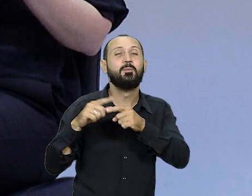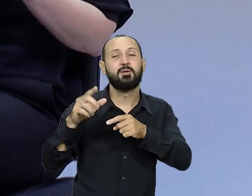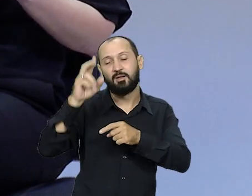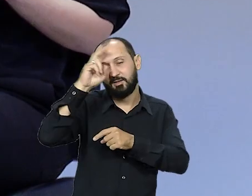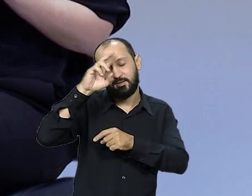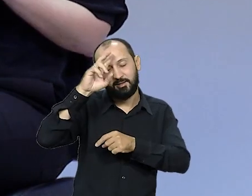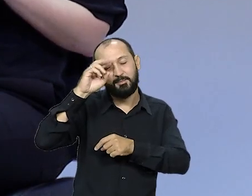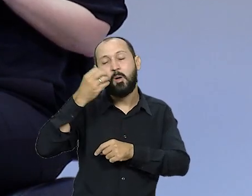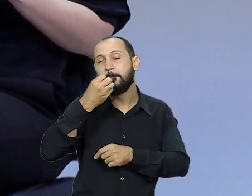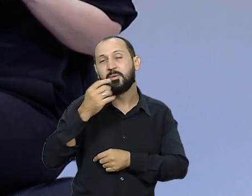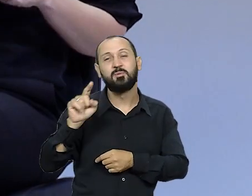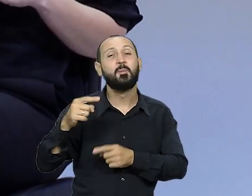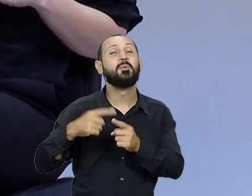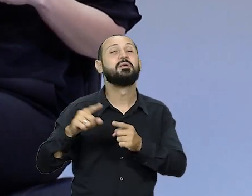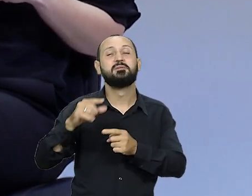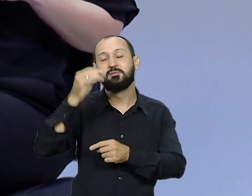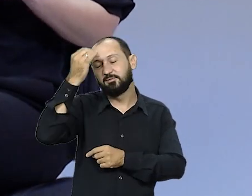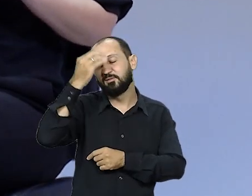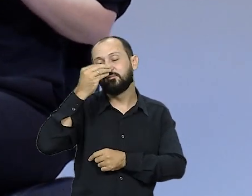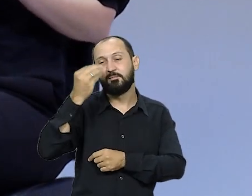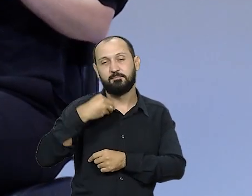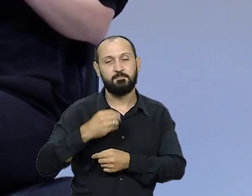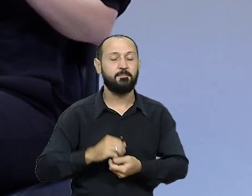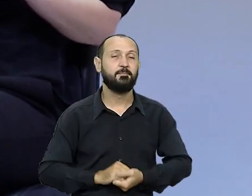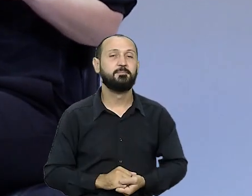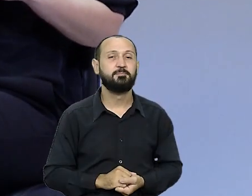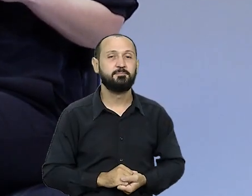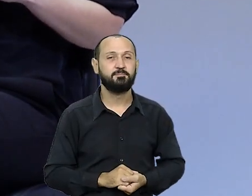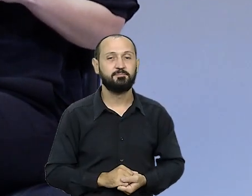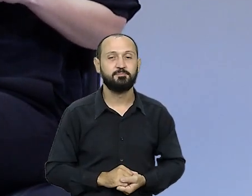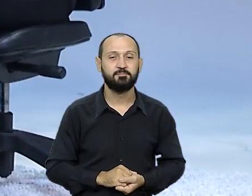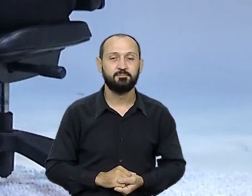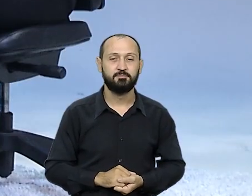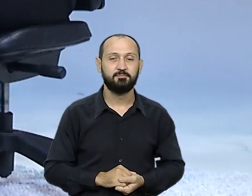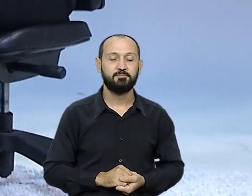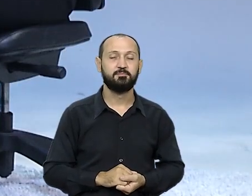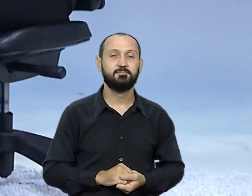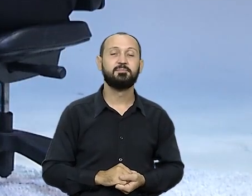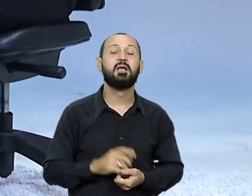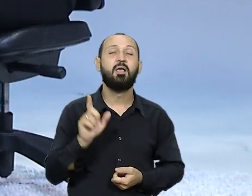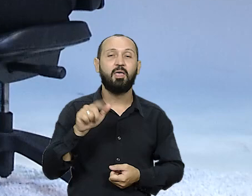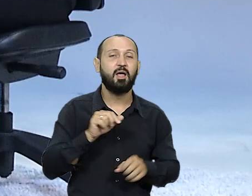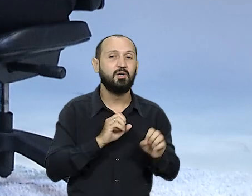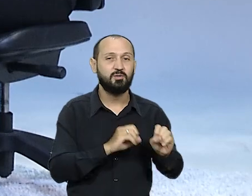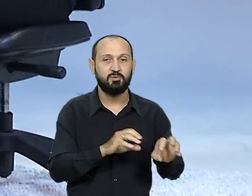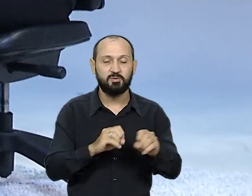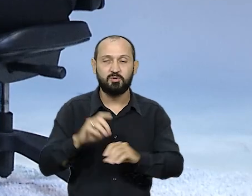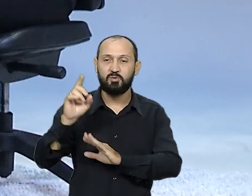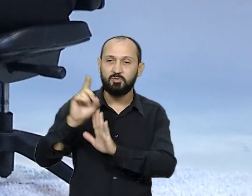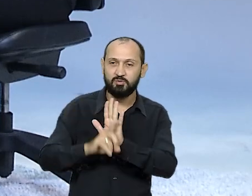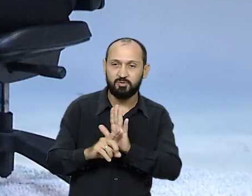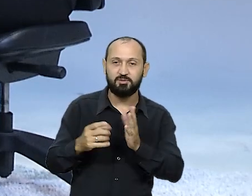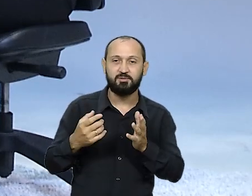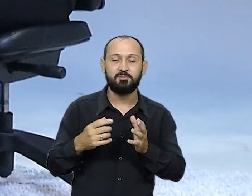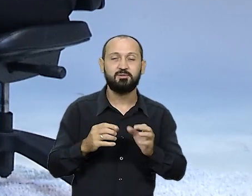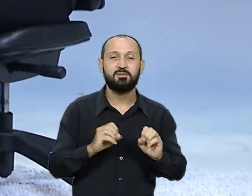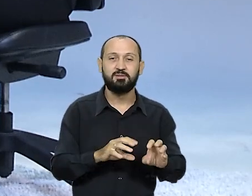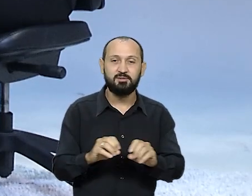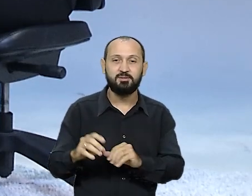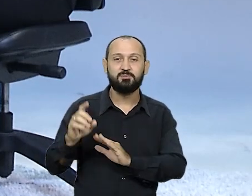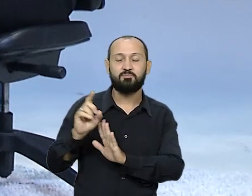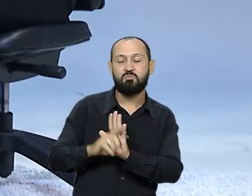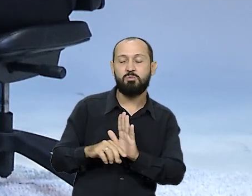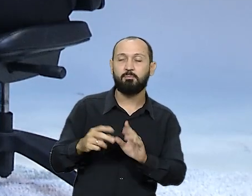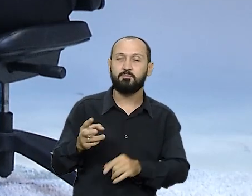pessoa te chamou, é porque você deixou lembranças boas nela, senão ela ia ignorar você. Exato. Então, é a educação, o